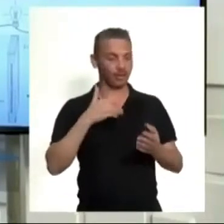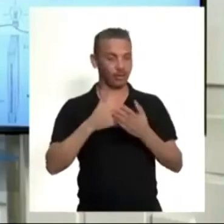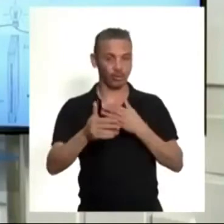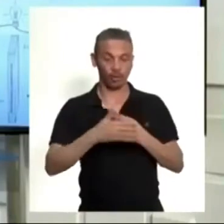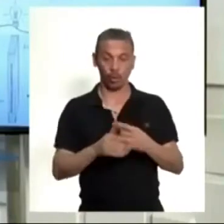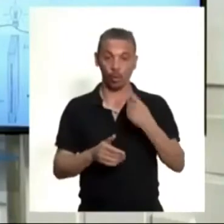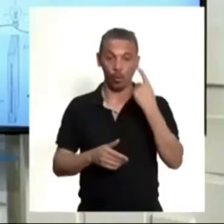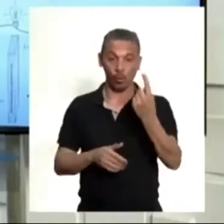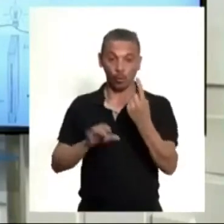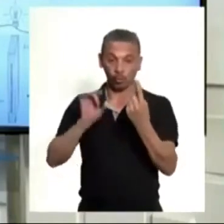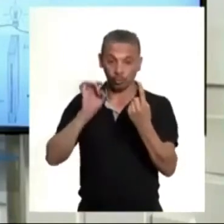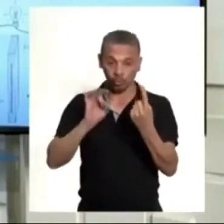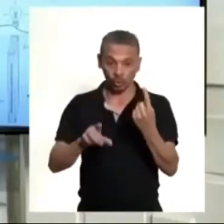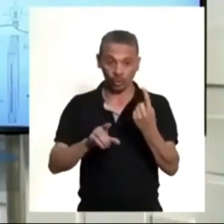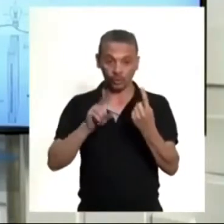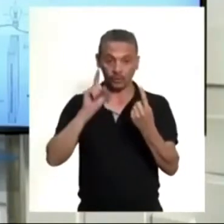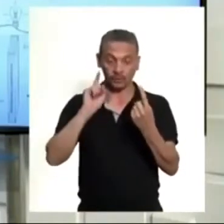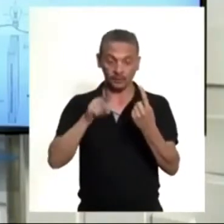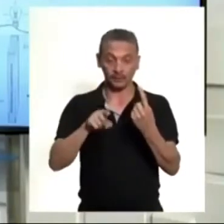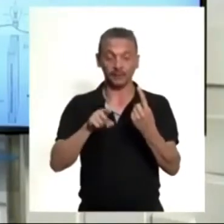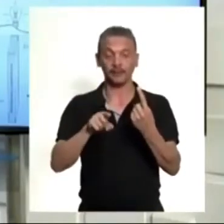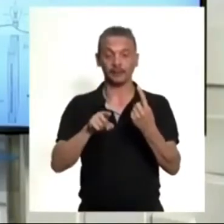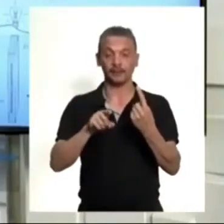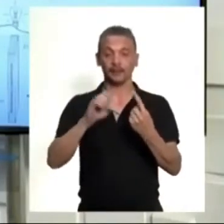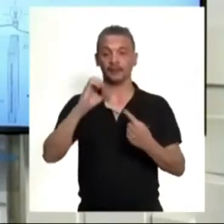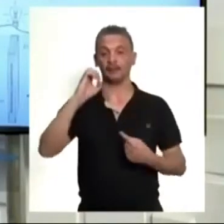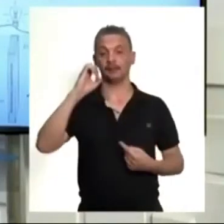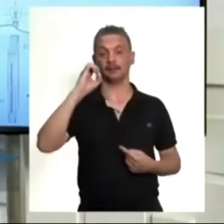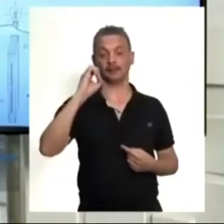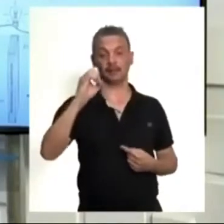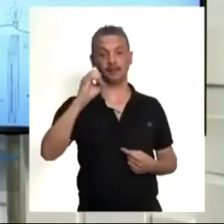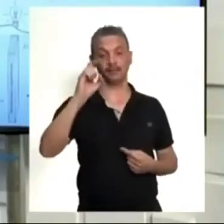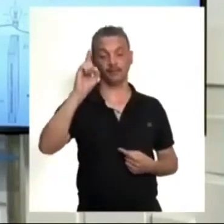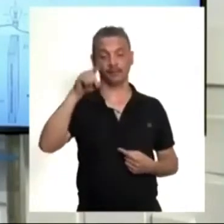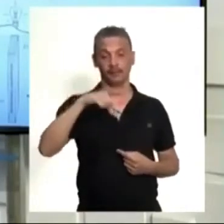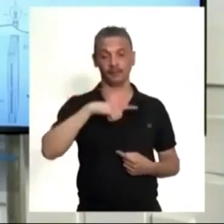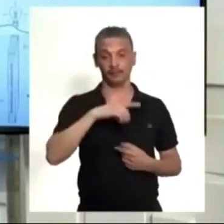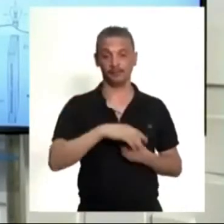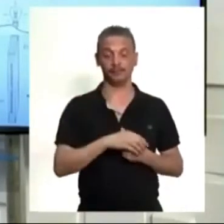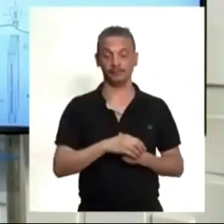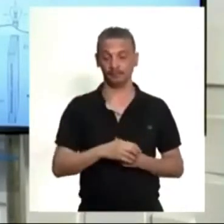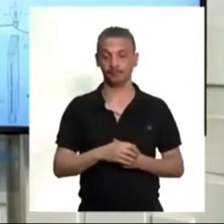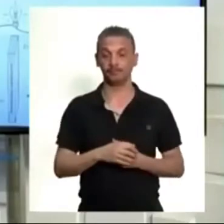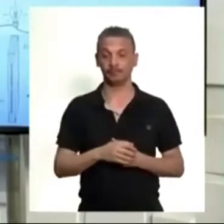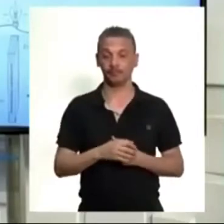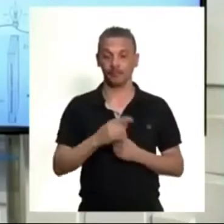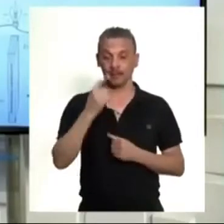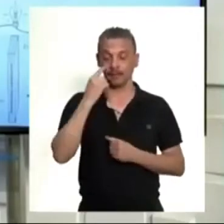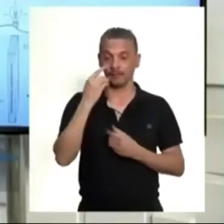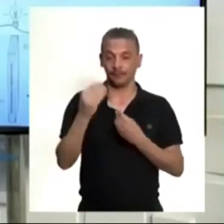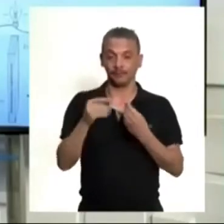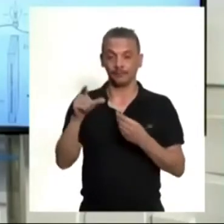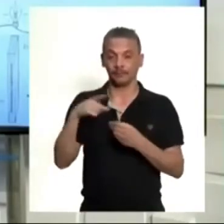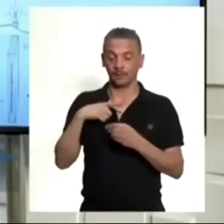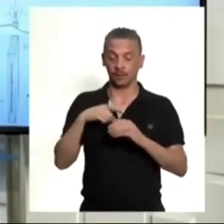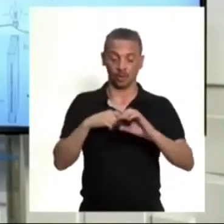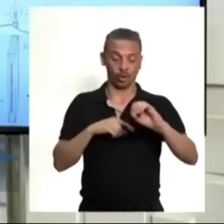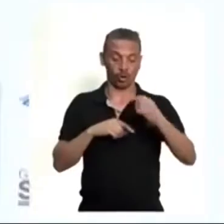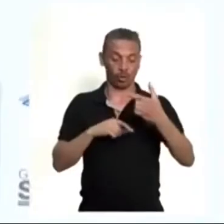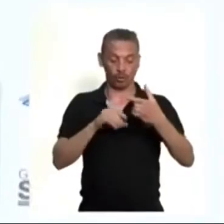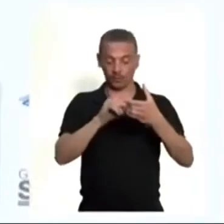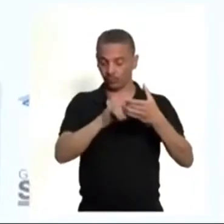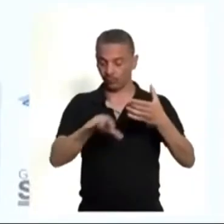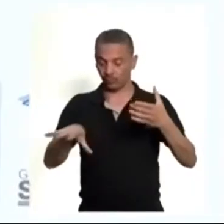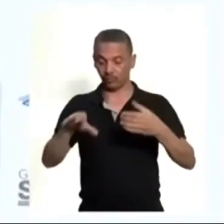só, um tipo de elemento, você fala, mas aqui tem dois, não, um tipo de elemento só, uma substância simples, sempre a carguinha é zero. Então eu posso dizer para você que aqui o oxigênio tem carga